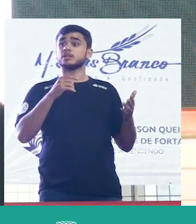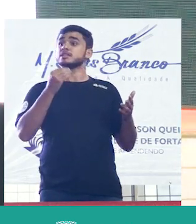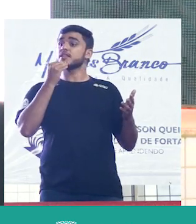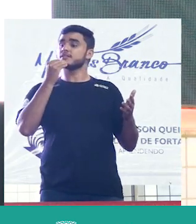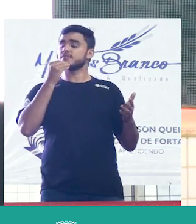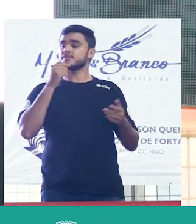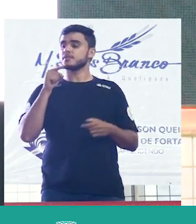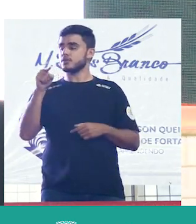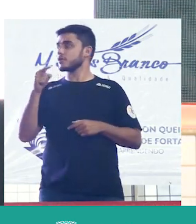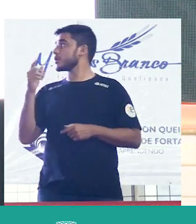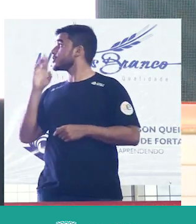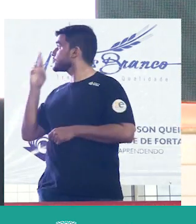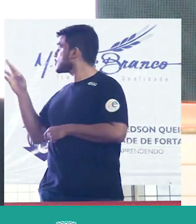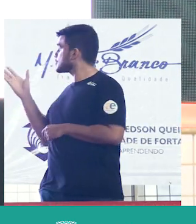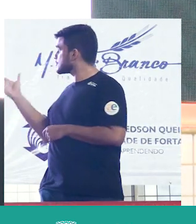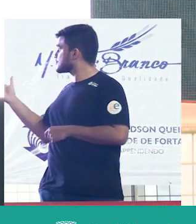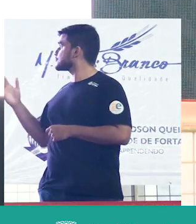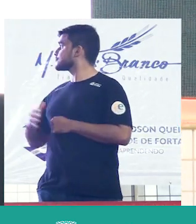100%,